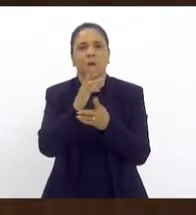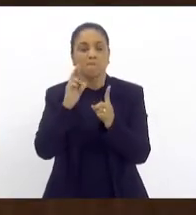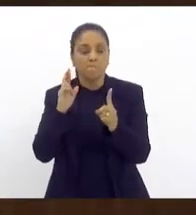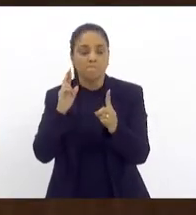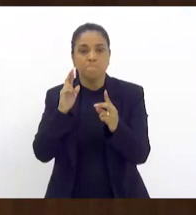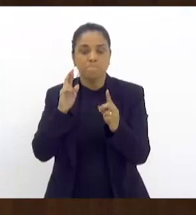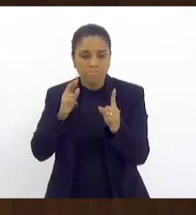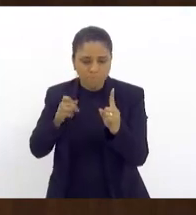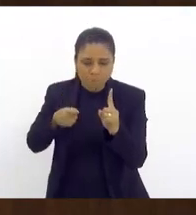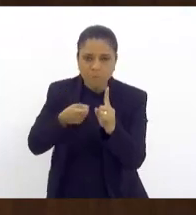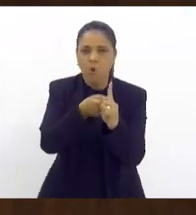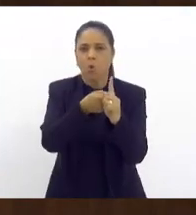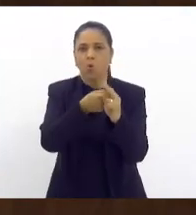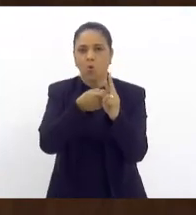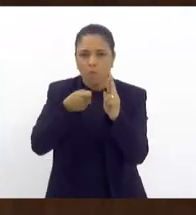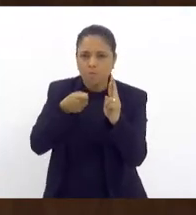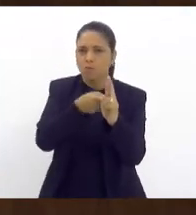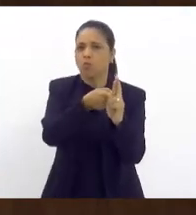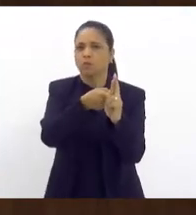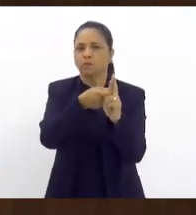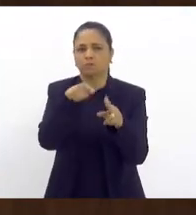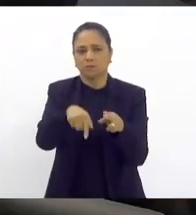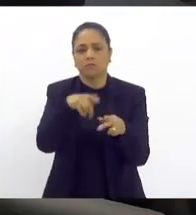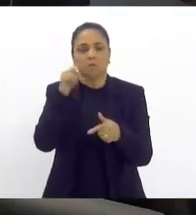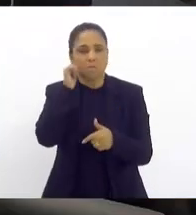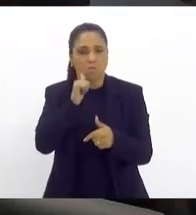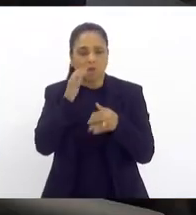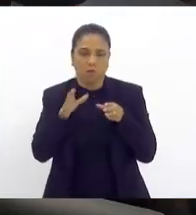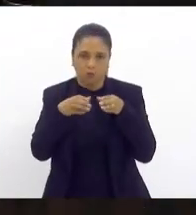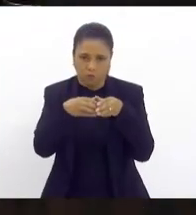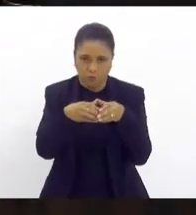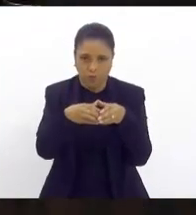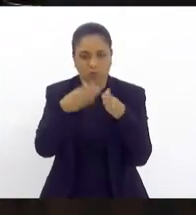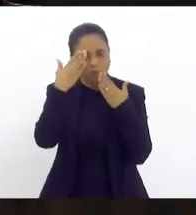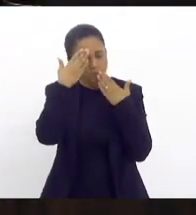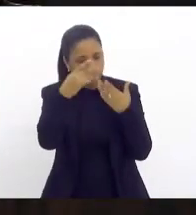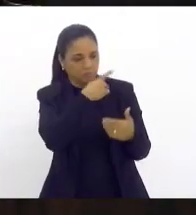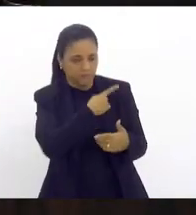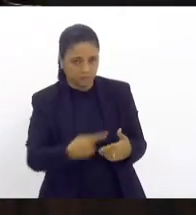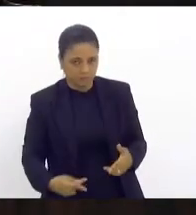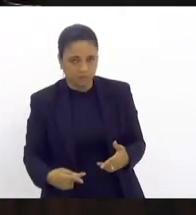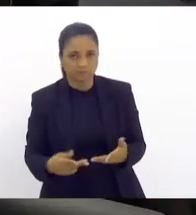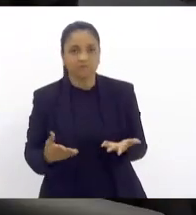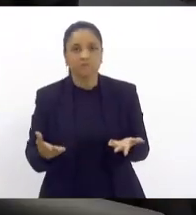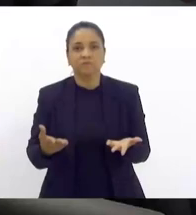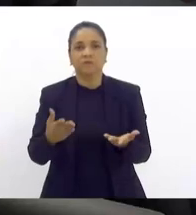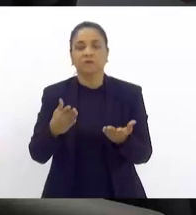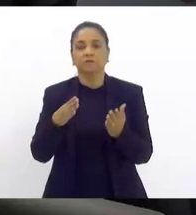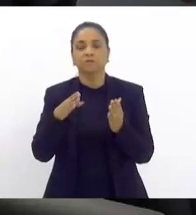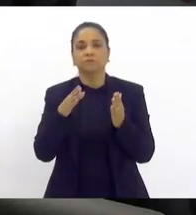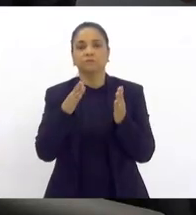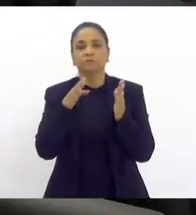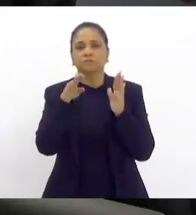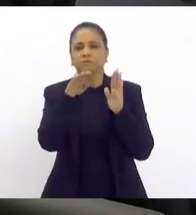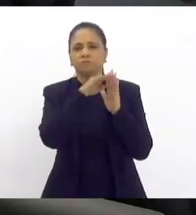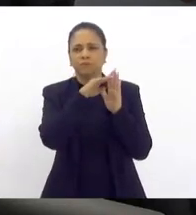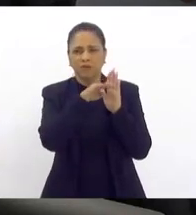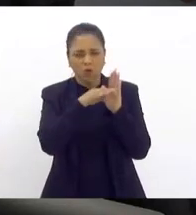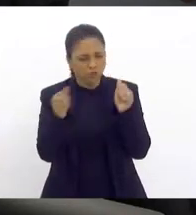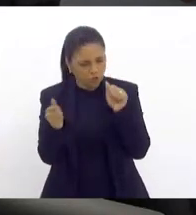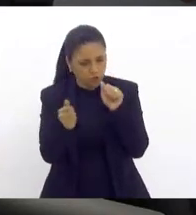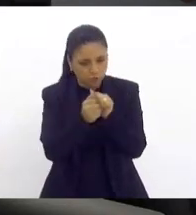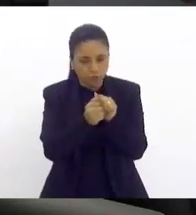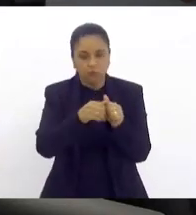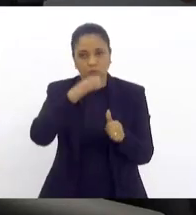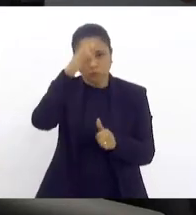eu fico feminicídios continuam acontecendo Obrigada Presidente nada mais havendo a tratar por favor junto com a